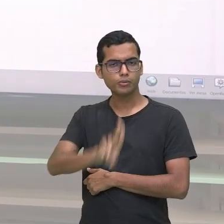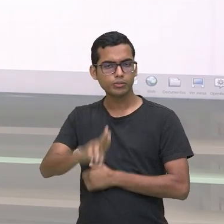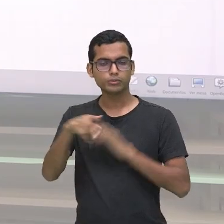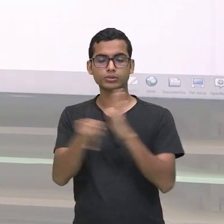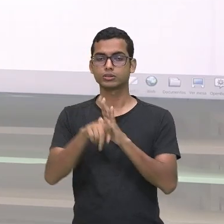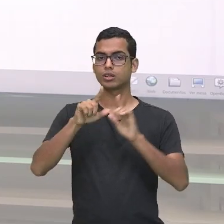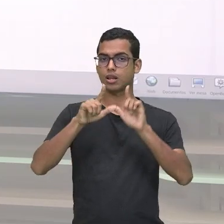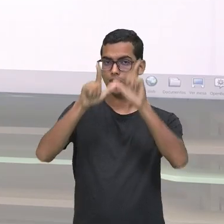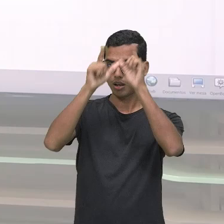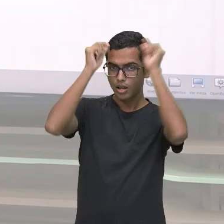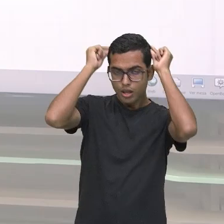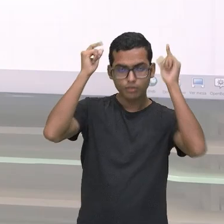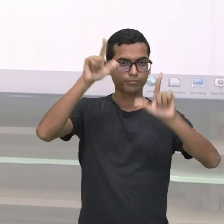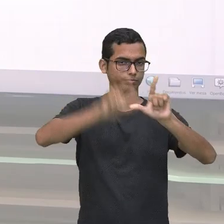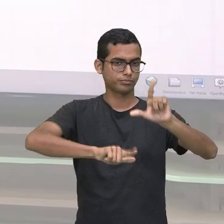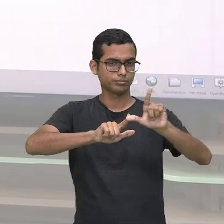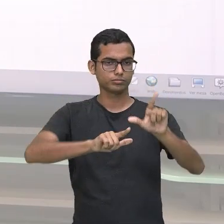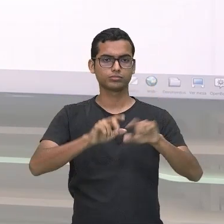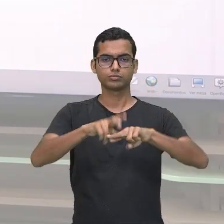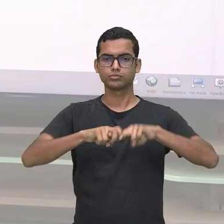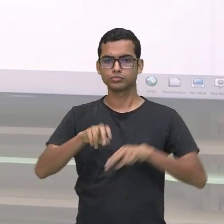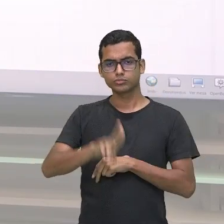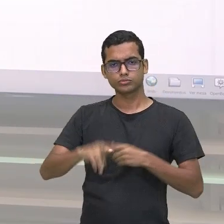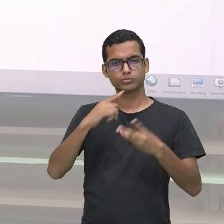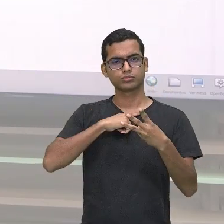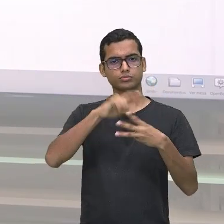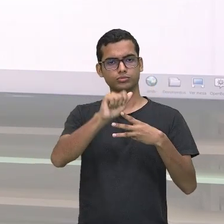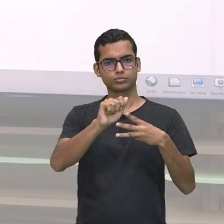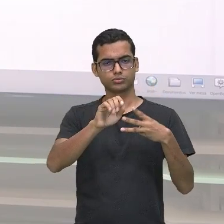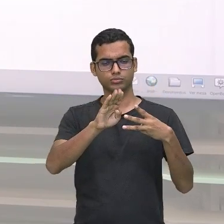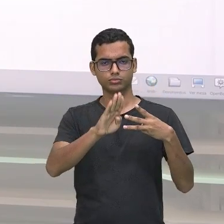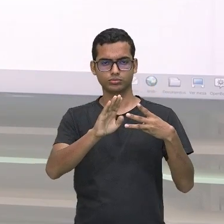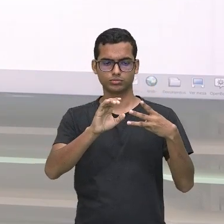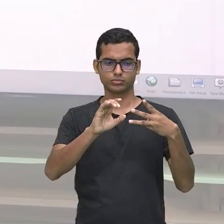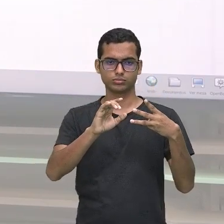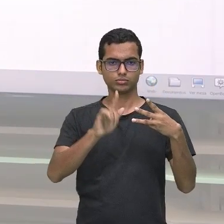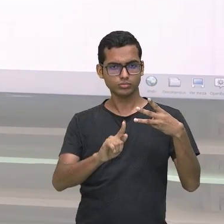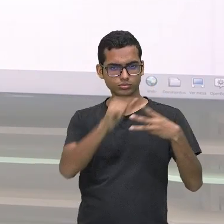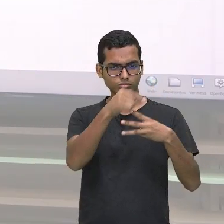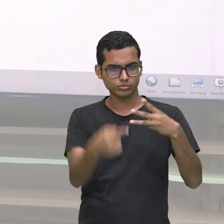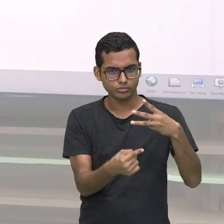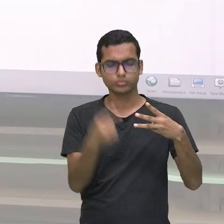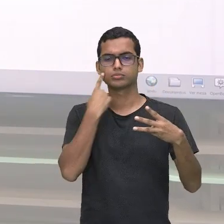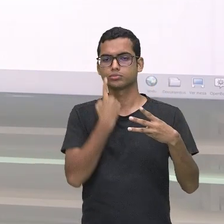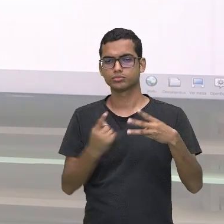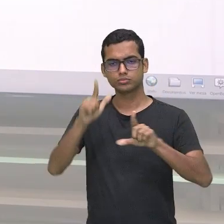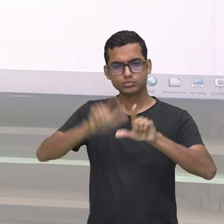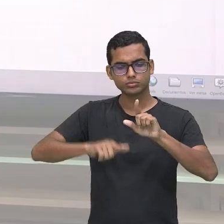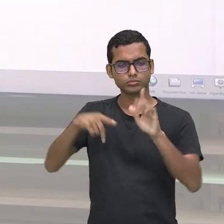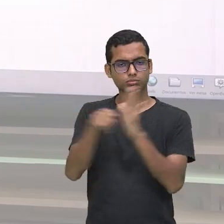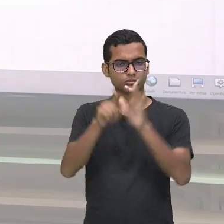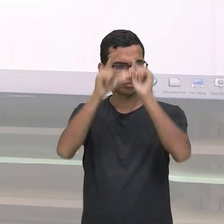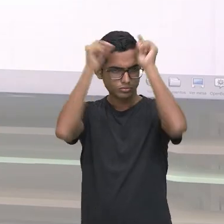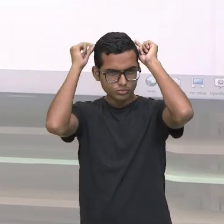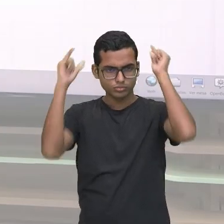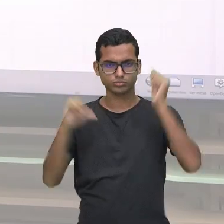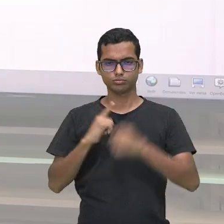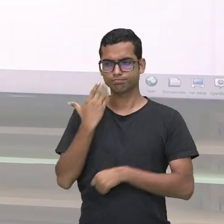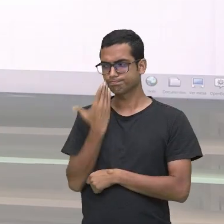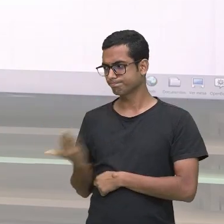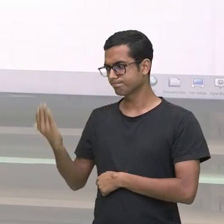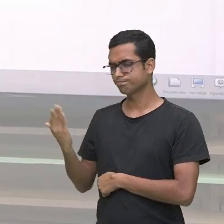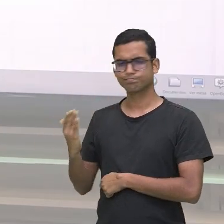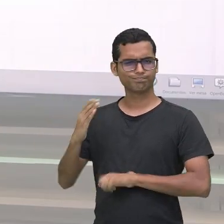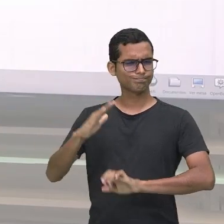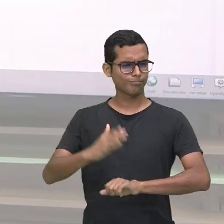Por isso, vamos utilizar a letra alfa, beta, gama, sigma e tantas outras letras gregas que existem. Mas não te assusta não, porque ao longo da sua